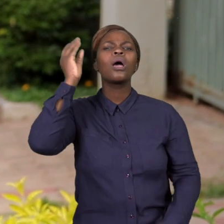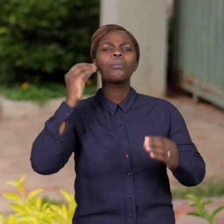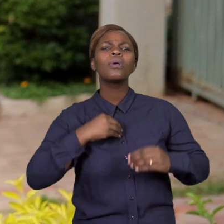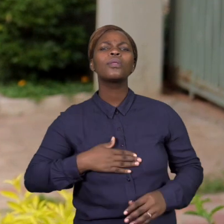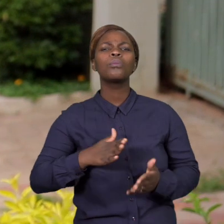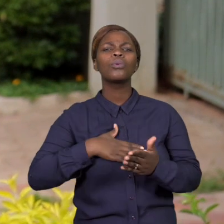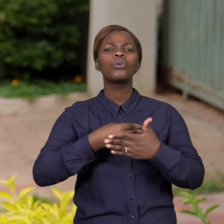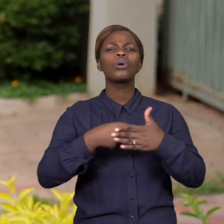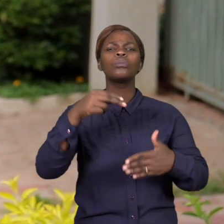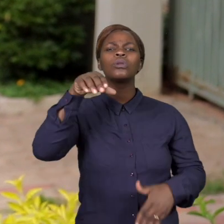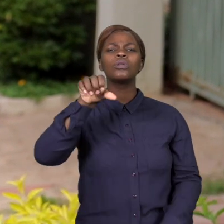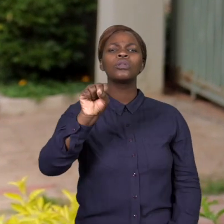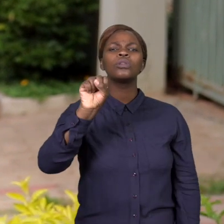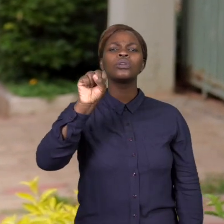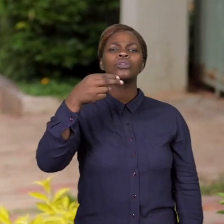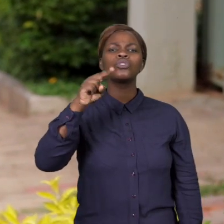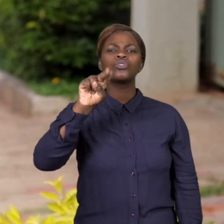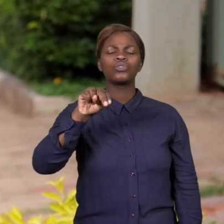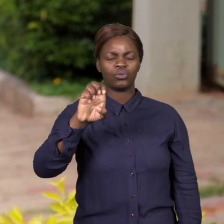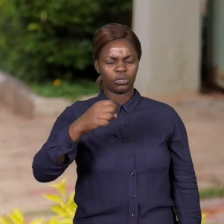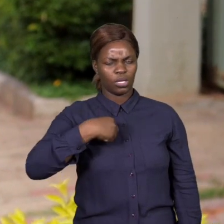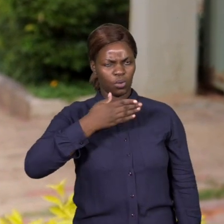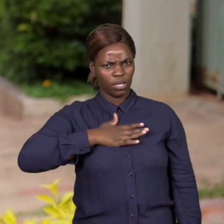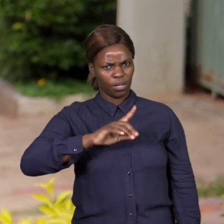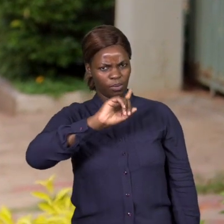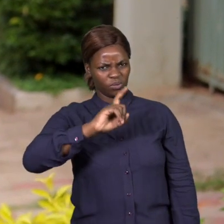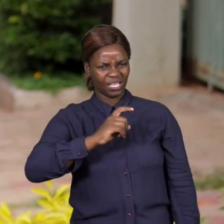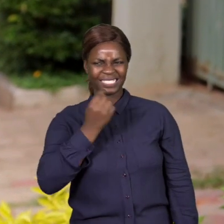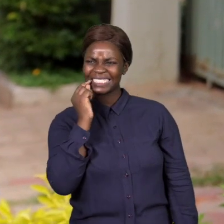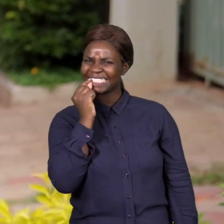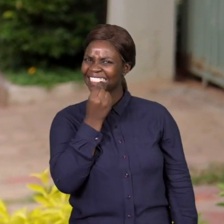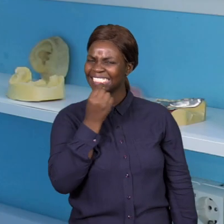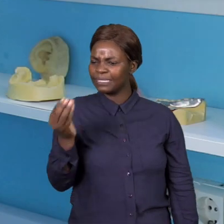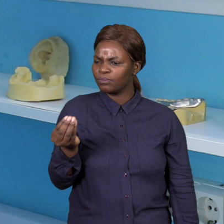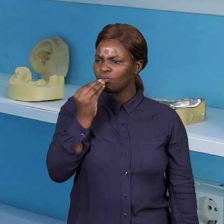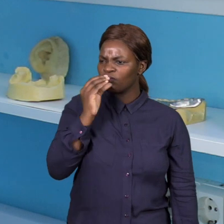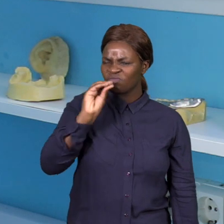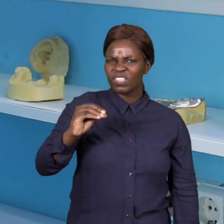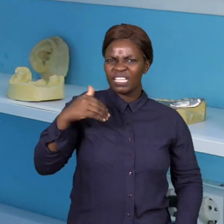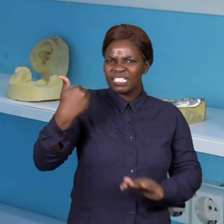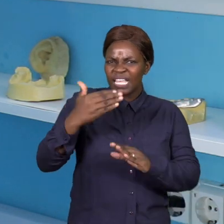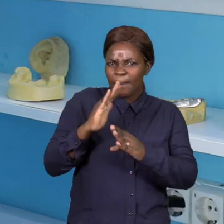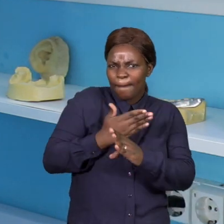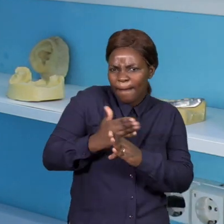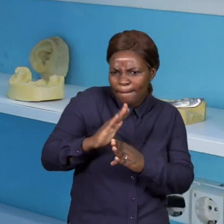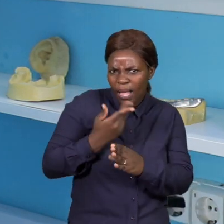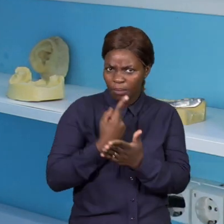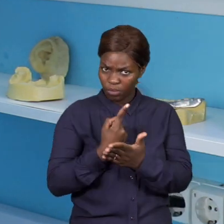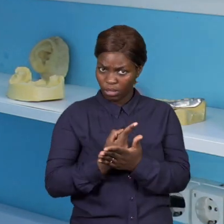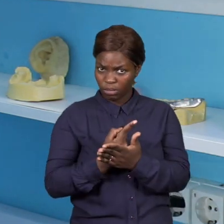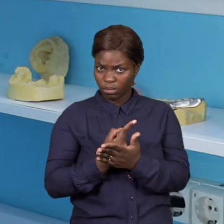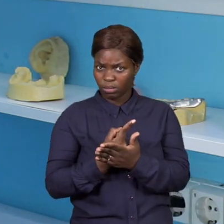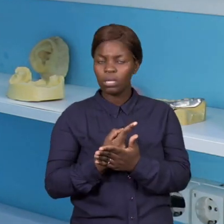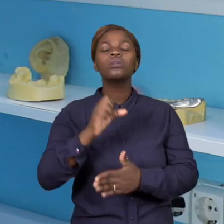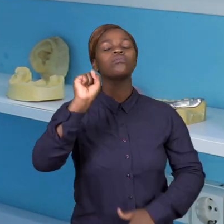Olá, doutor. Chamo-me Shun. Gostaria de saber se toda prótese dentária precisa de manutenção. Olá. Sim, as